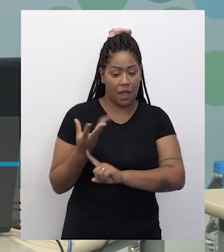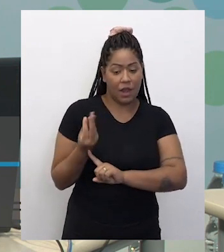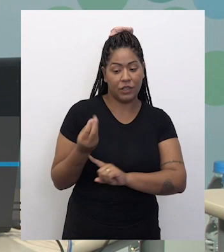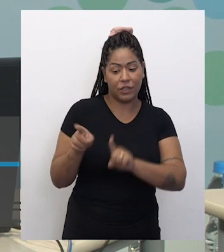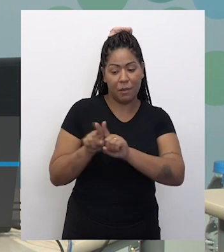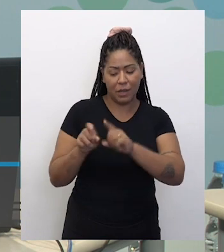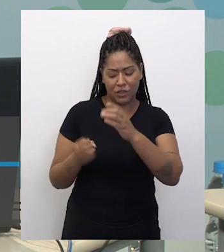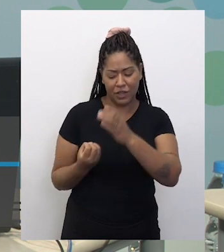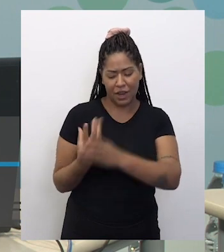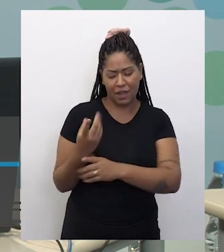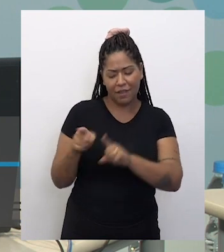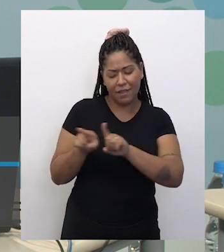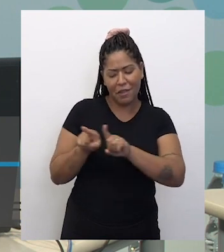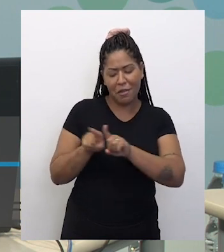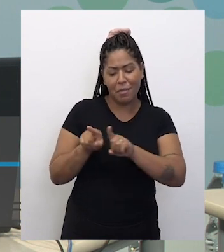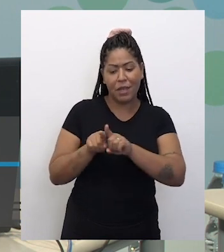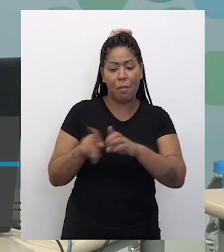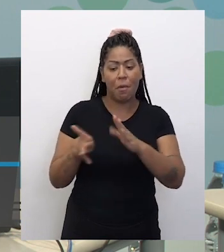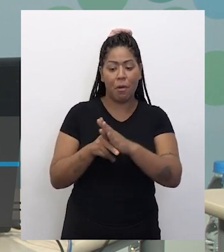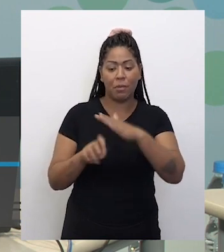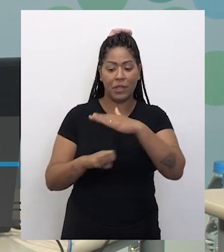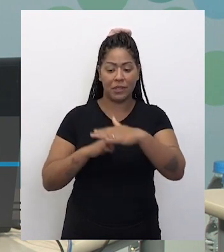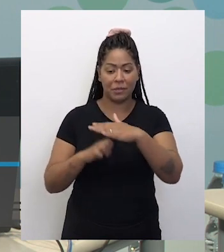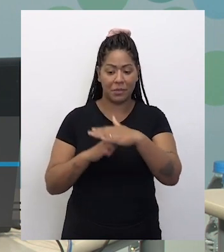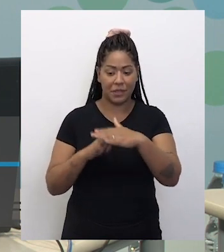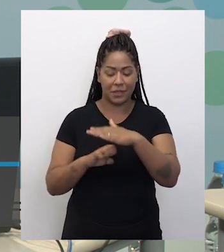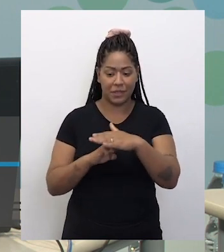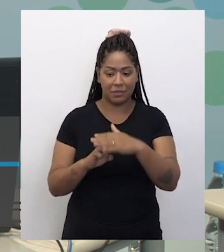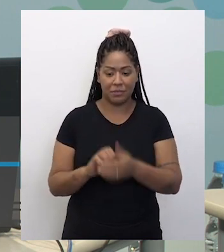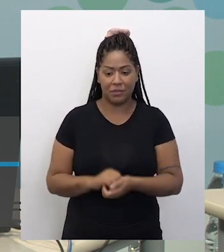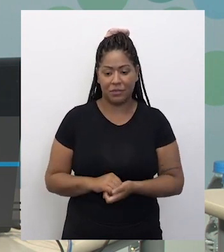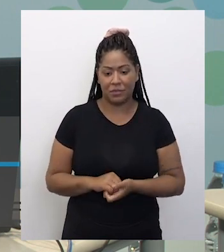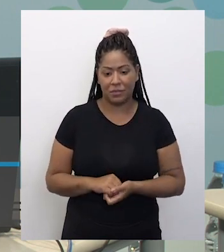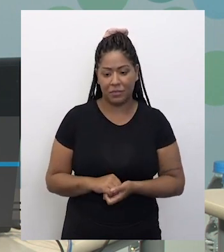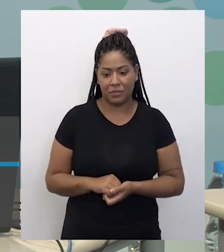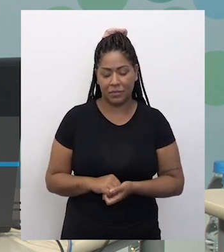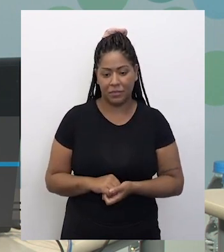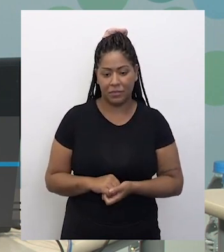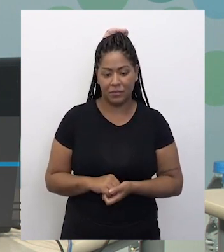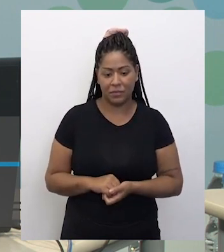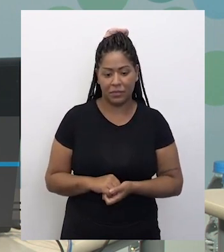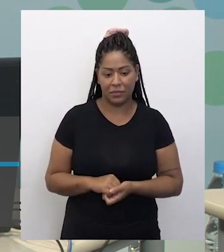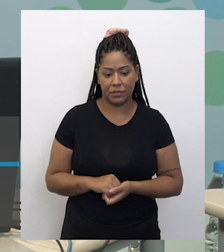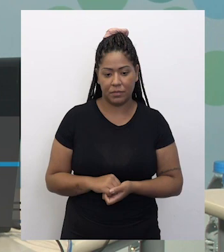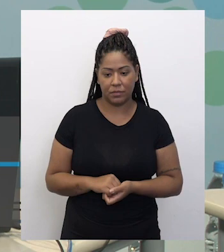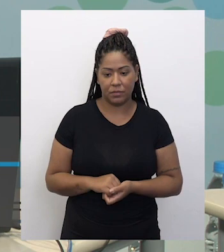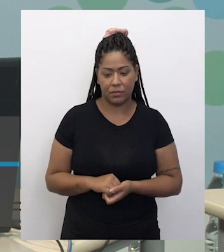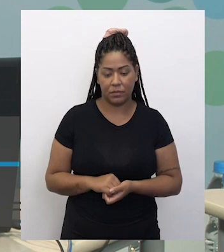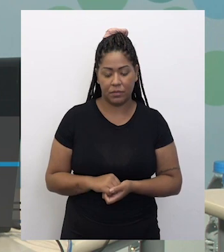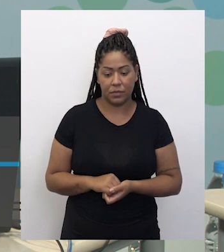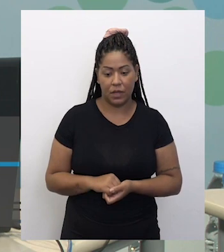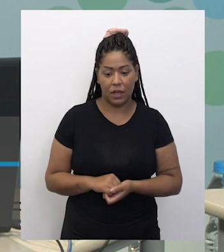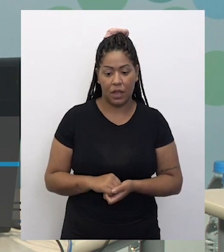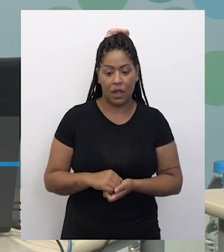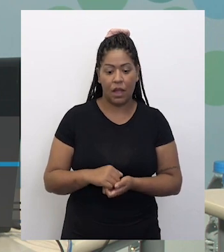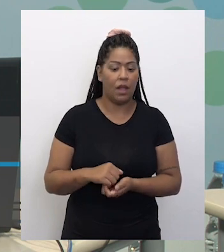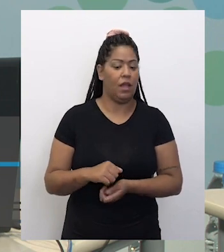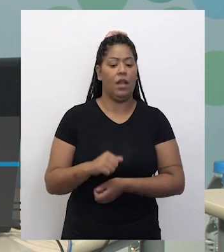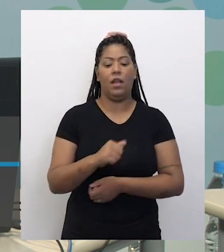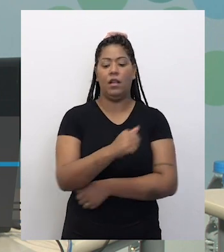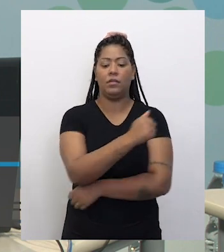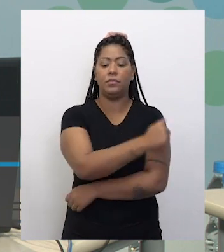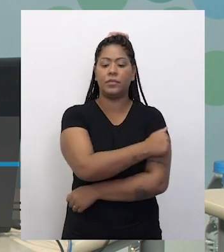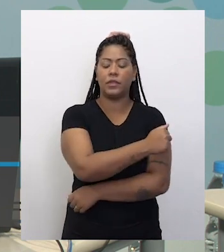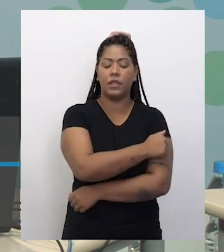para satisfazer as necessidades do mercado. Ela não mostrou a diferença entre uma e outra, né? Ela definiu alguma coisa aqui. A aluna Ana Carolina, da Pro